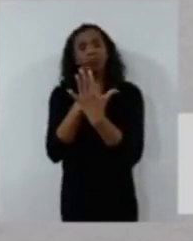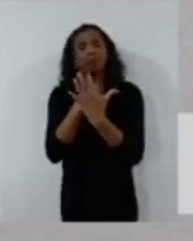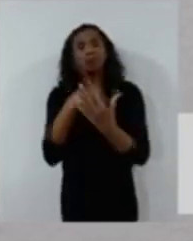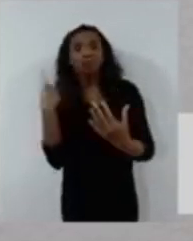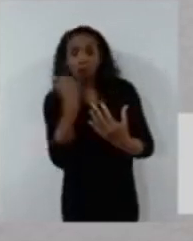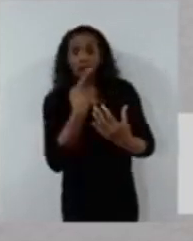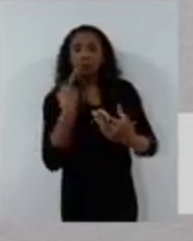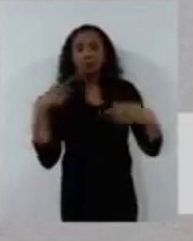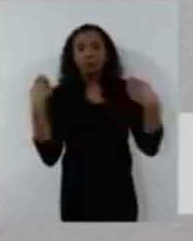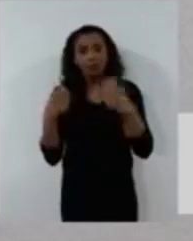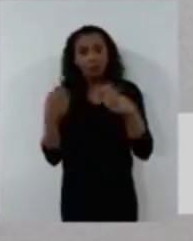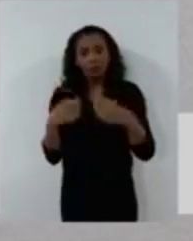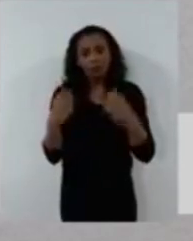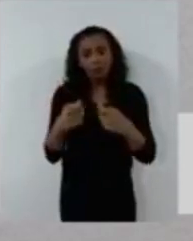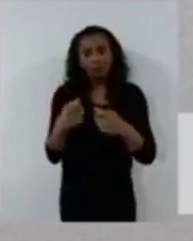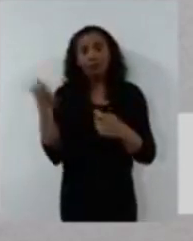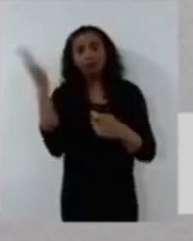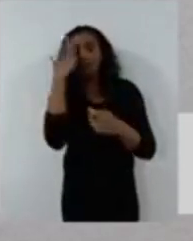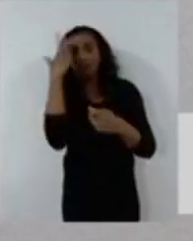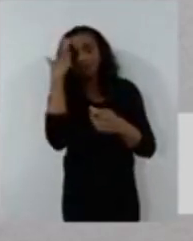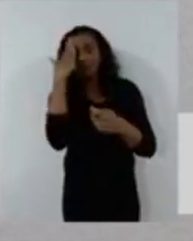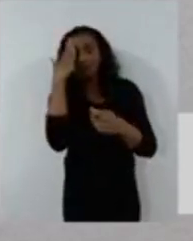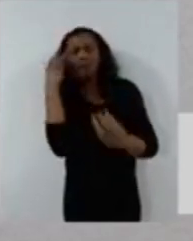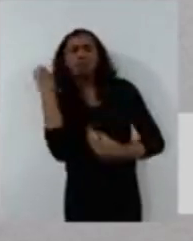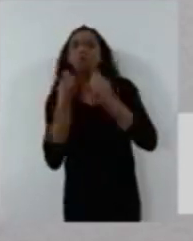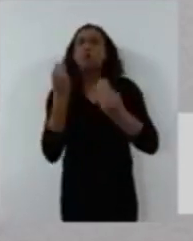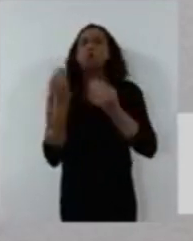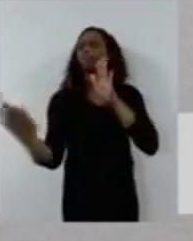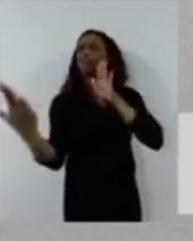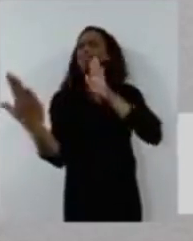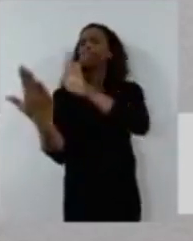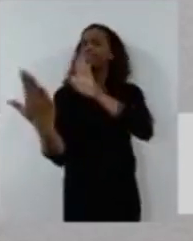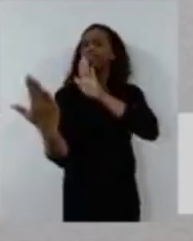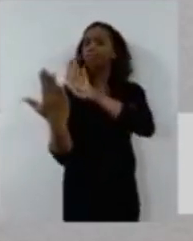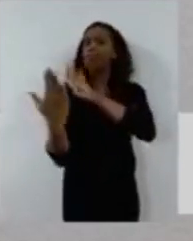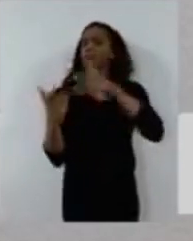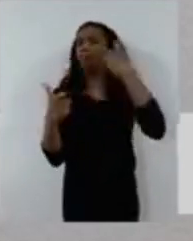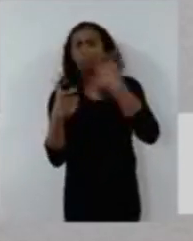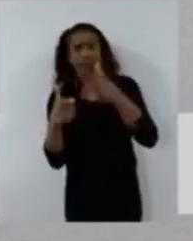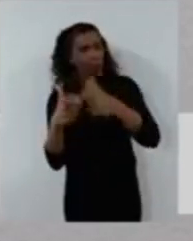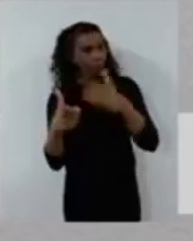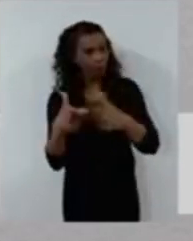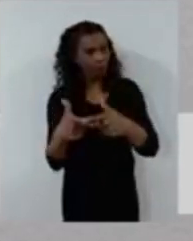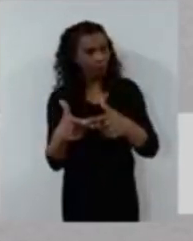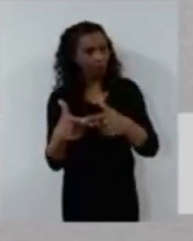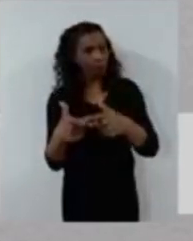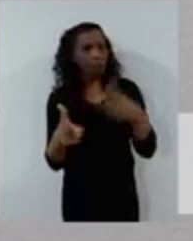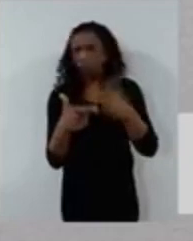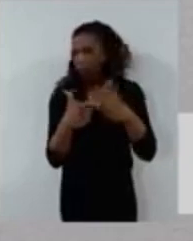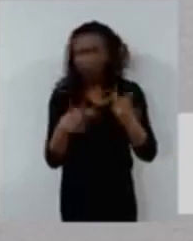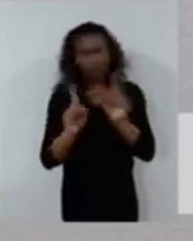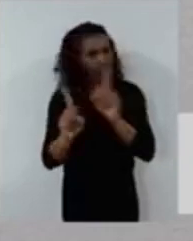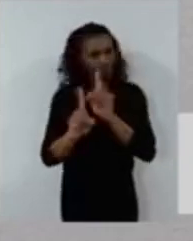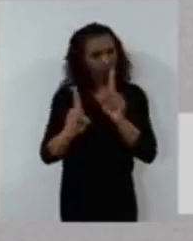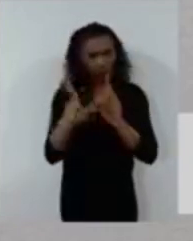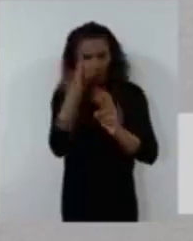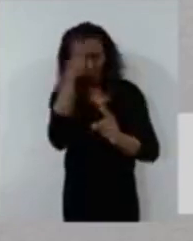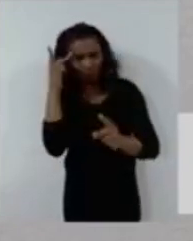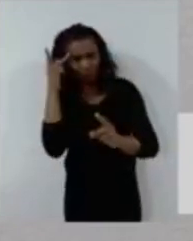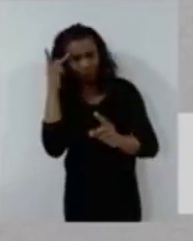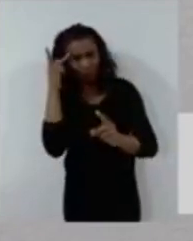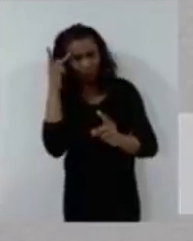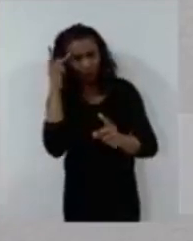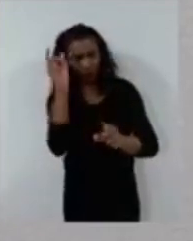Nós devemos nos entender como nós vamos enfrentar o problema. O problema não são as pessoas. O problema